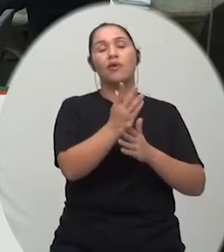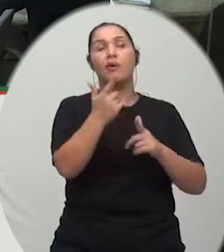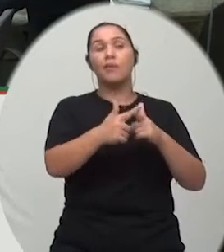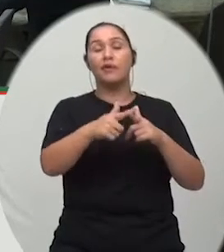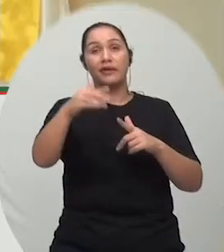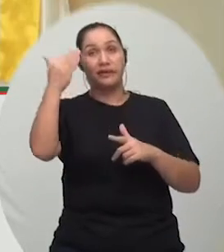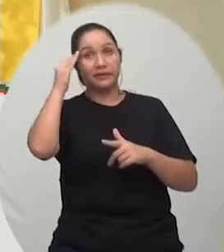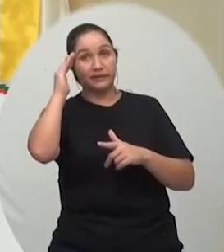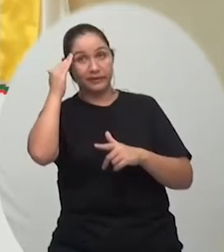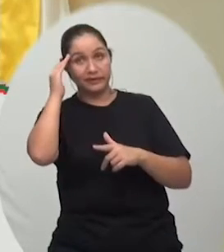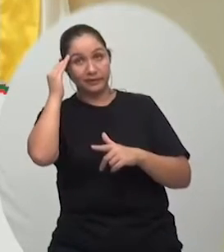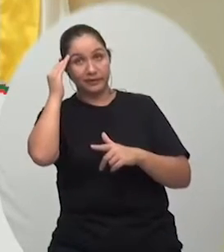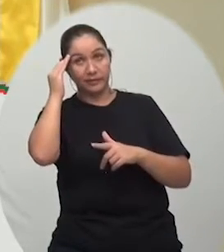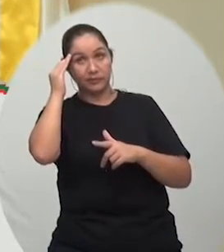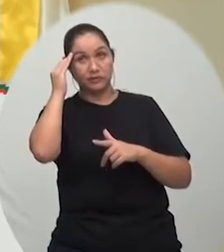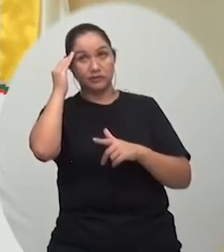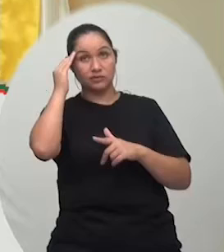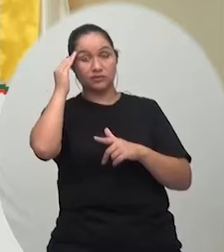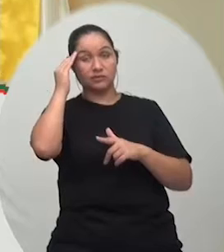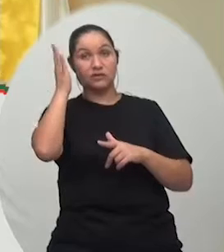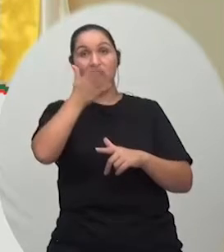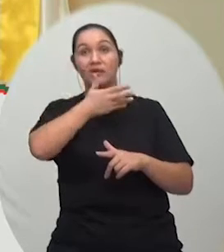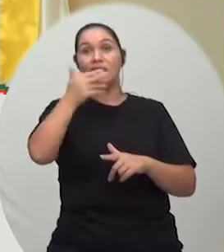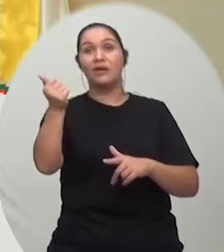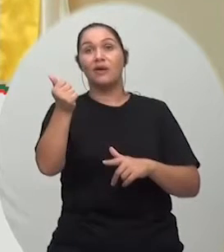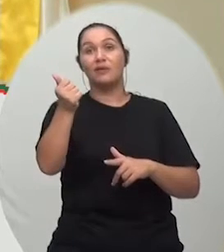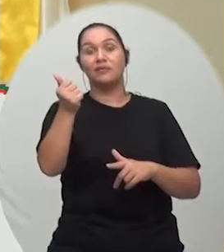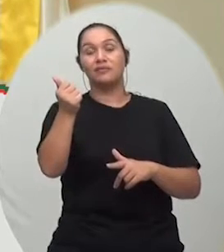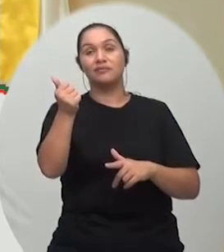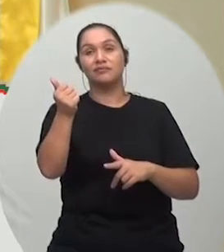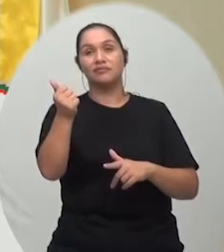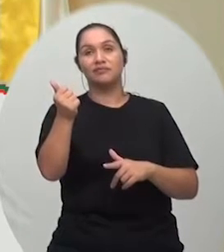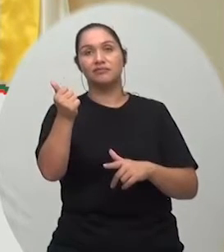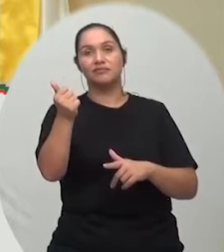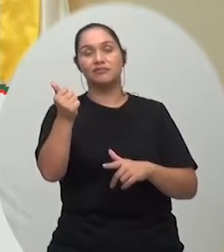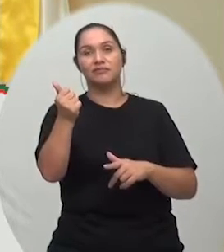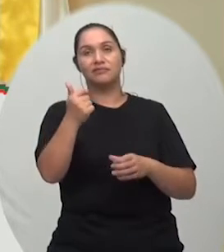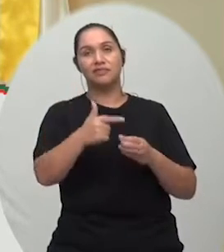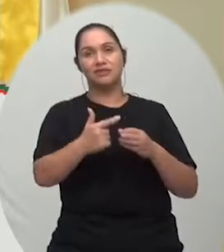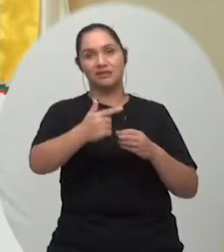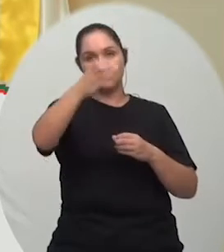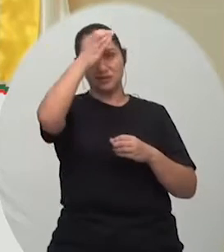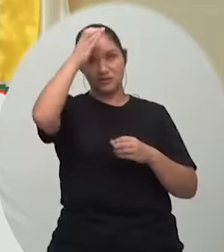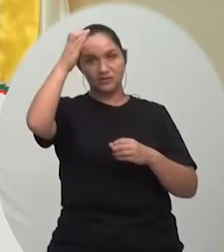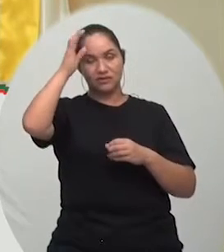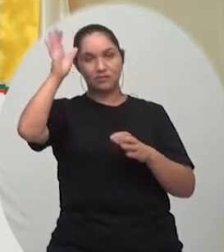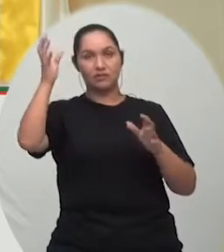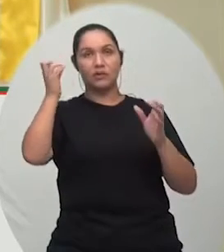entendemos que era o melhor para a nossa cidade. Eu cedo uma parte, vereador Júlio.